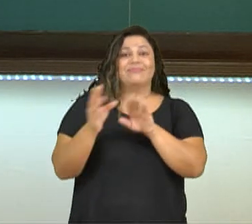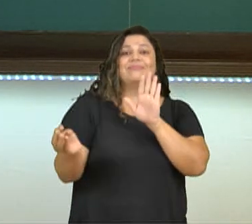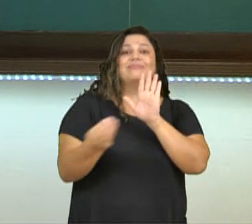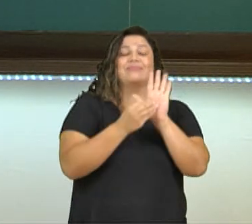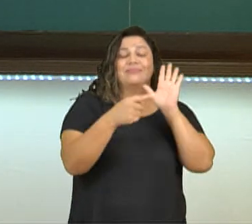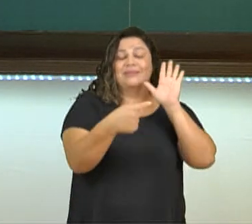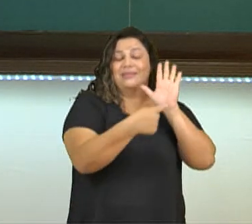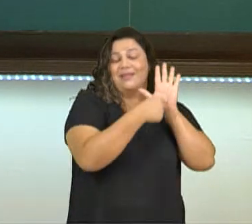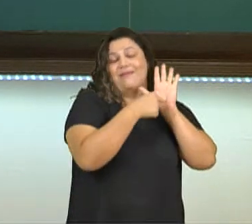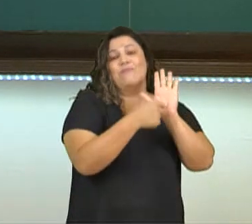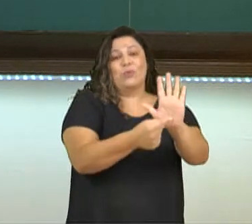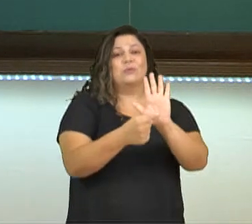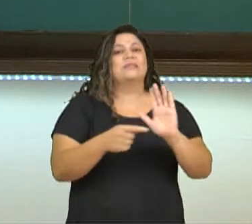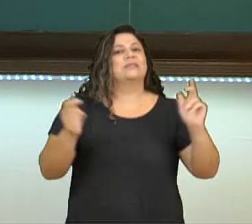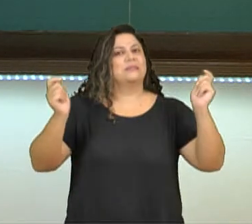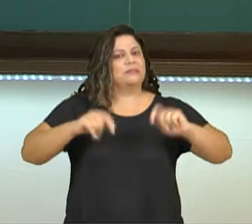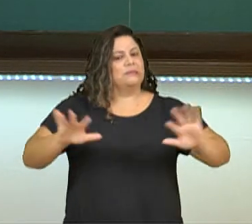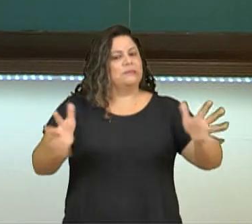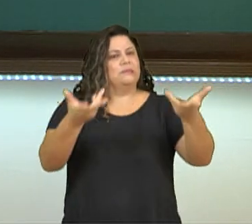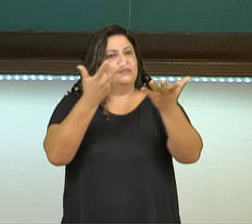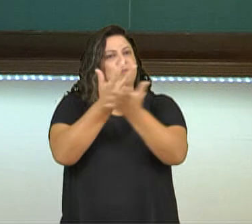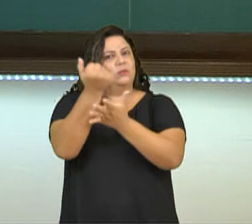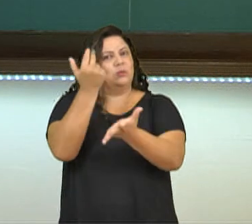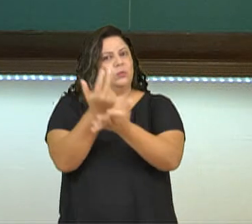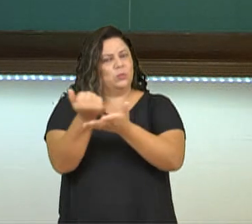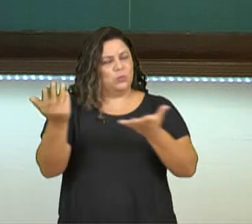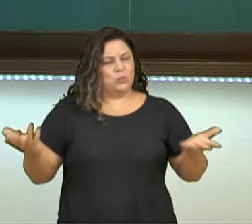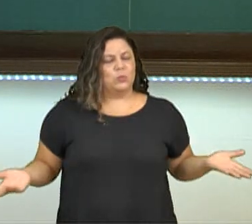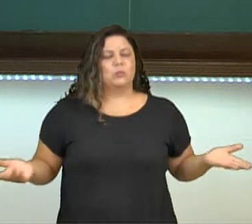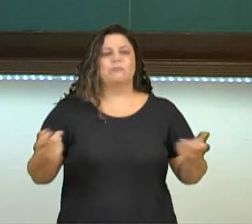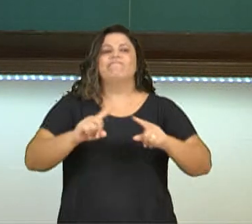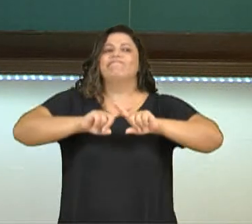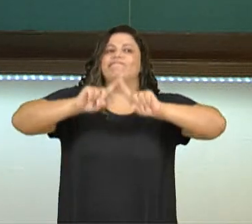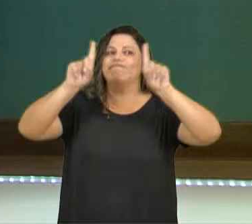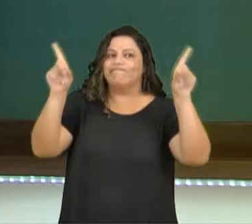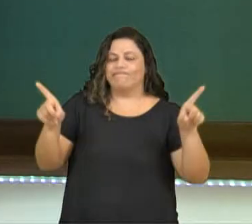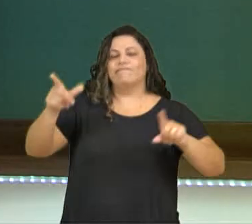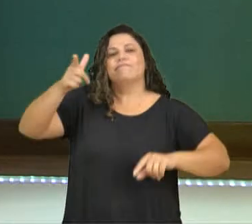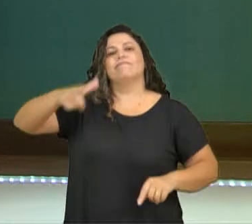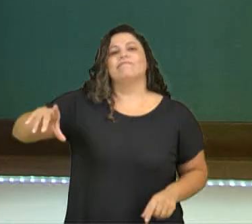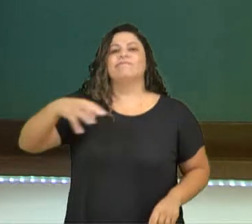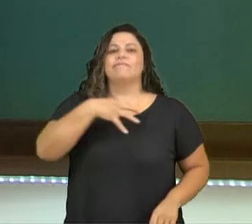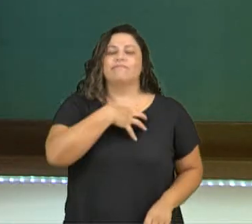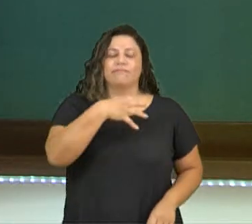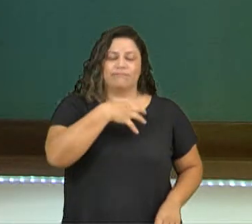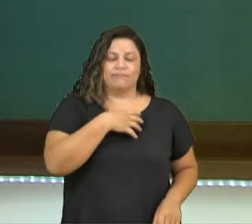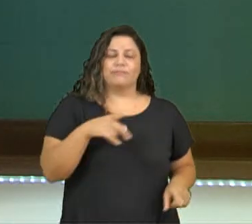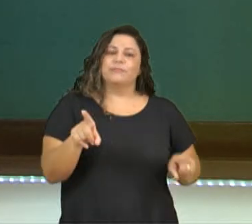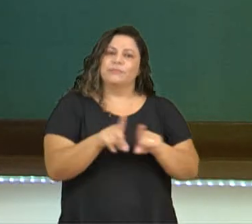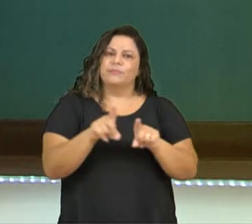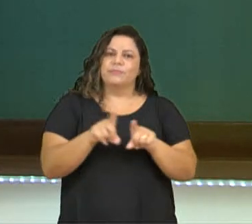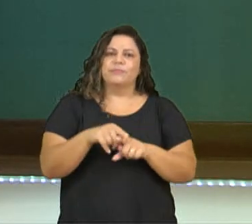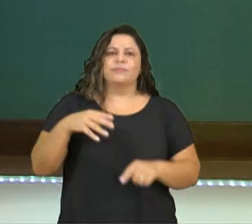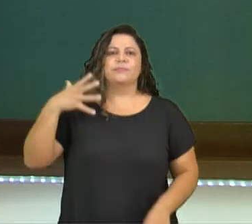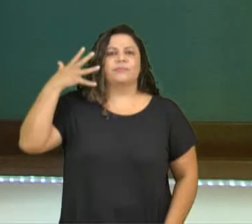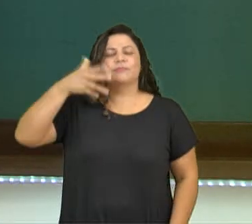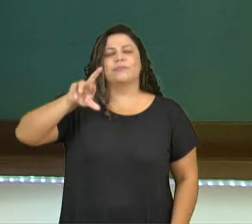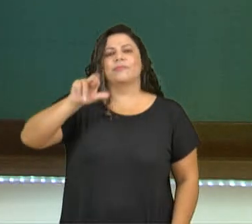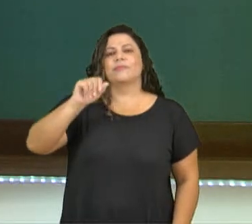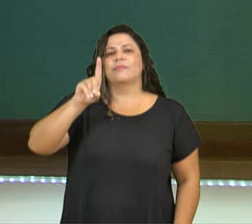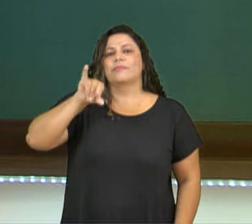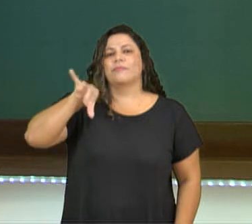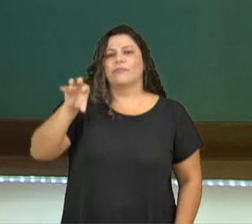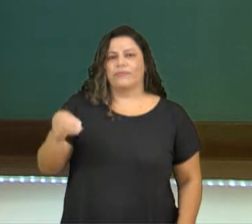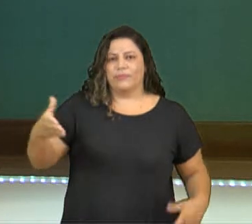seus produtos e incentivando o consumo. Mas nós vamos ter outras formas, como o rádio, que você está vendo aqui,